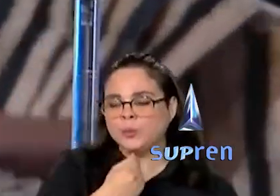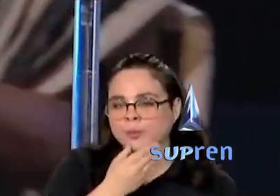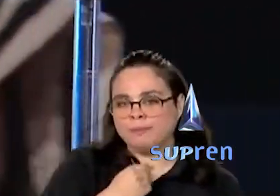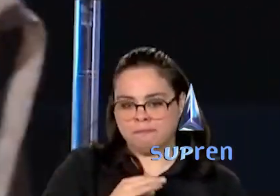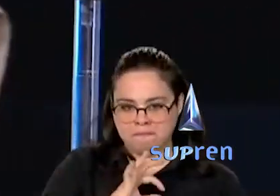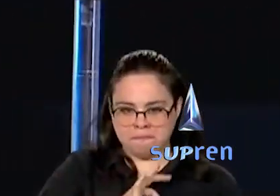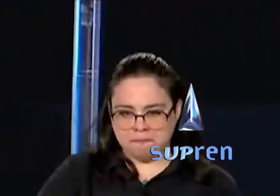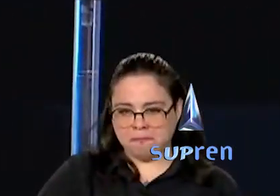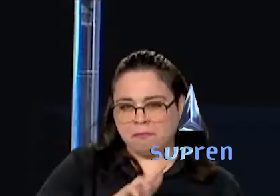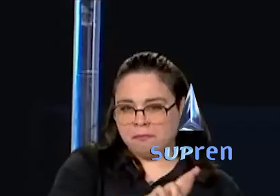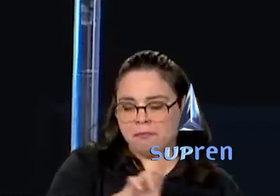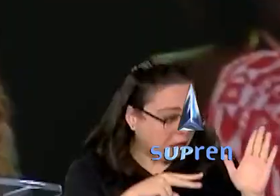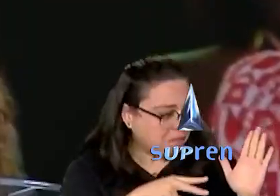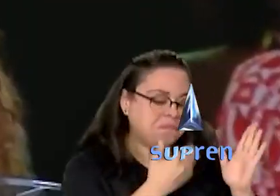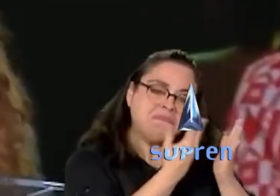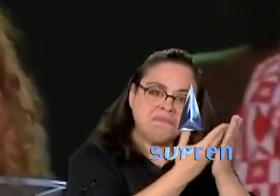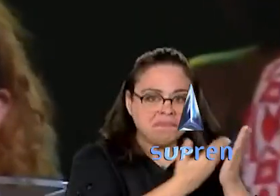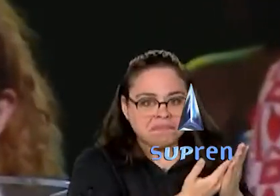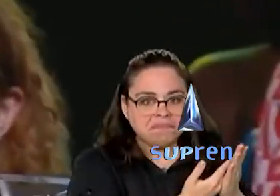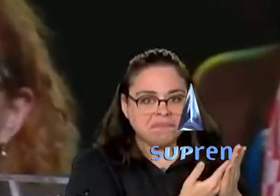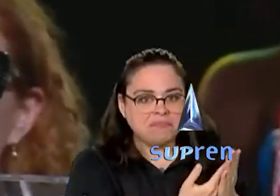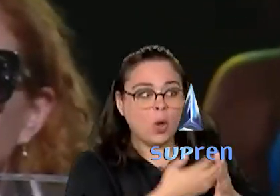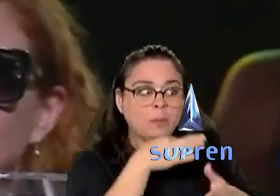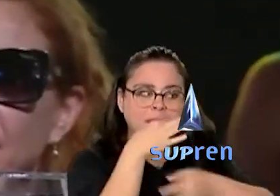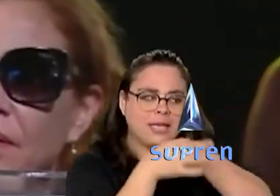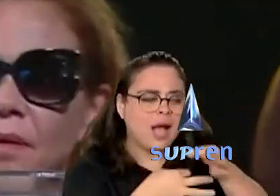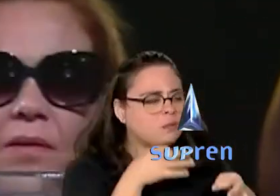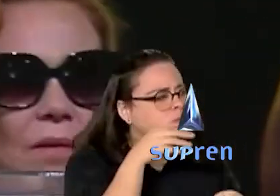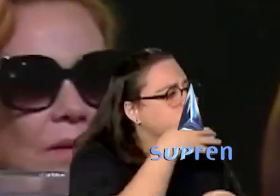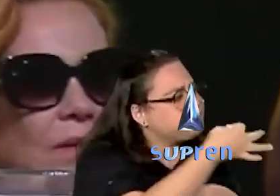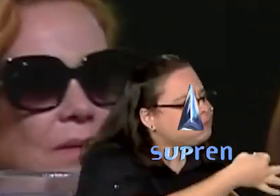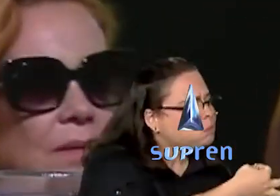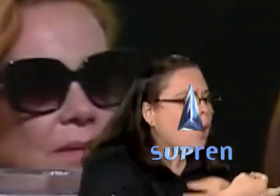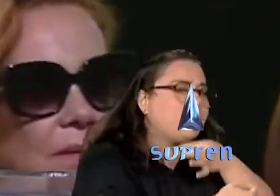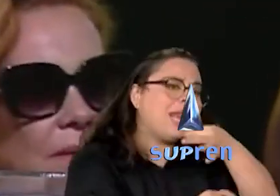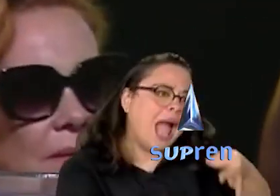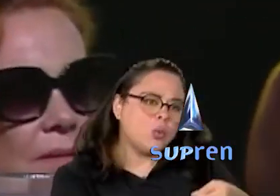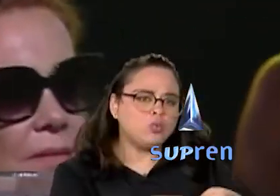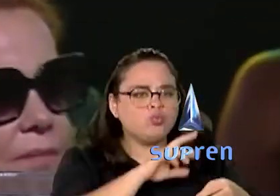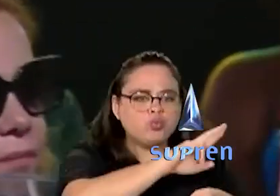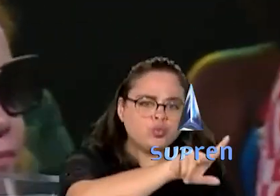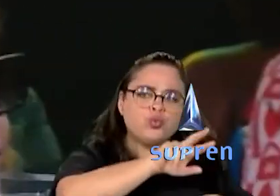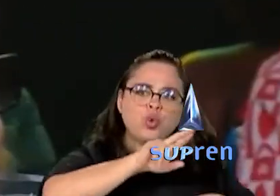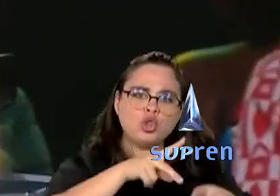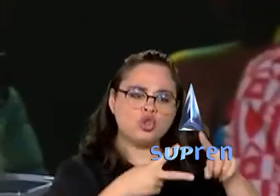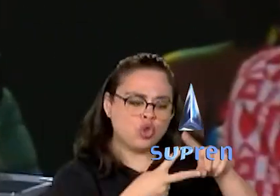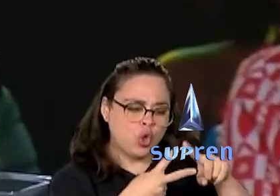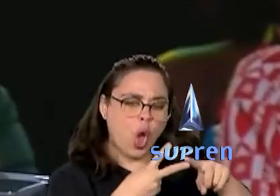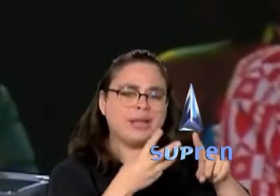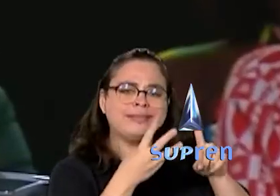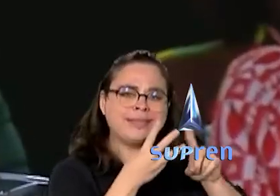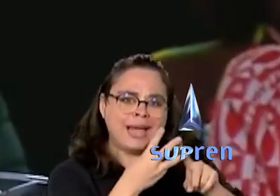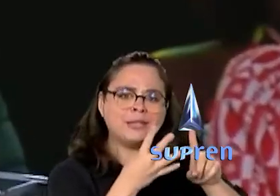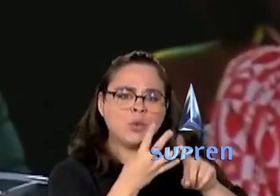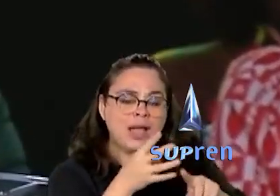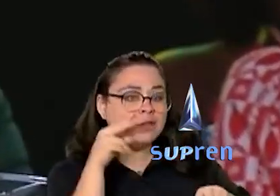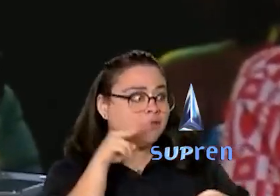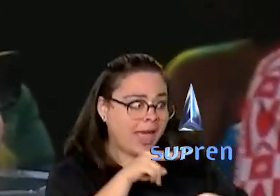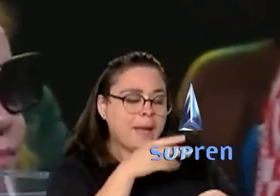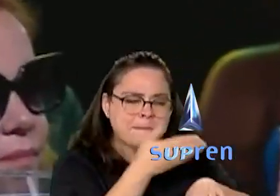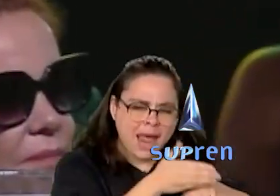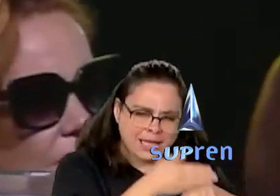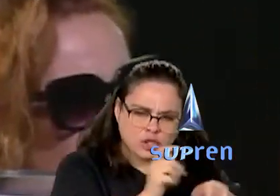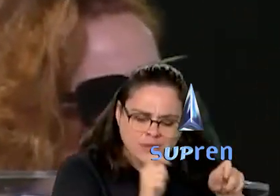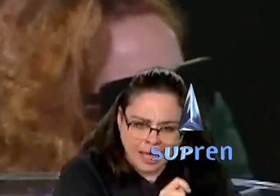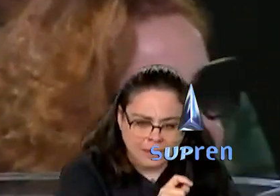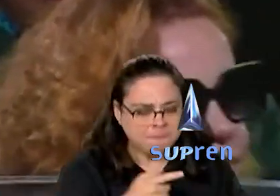padrão internacional gerando cerca de 7.800 empregos dos quais